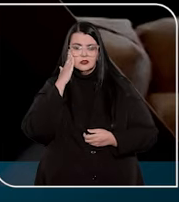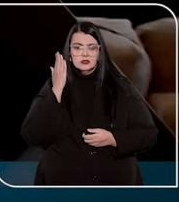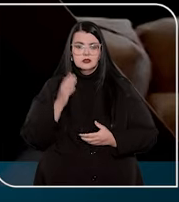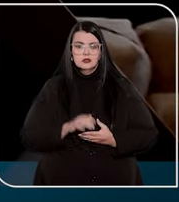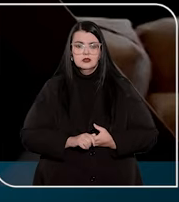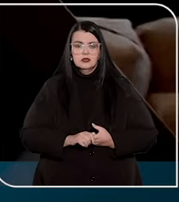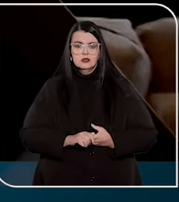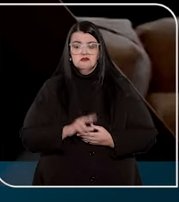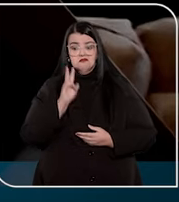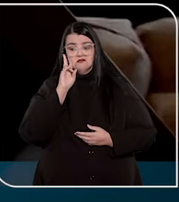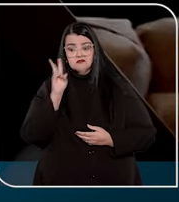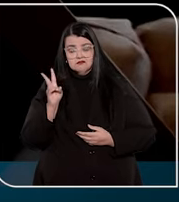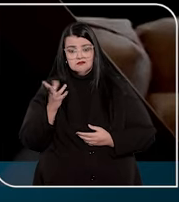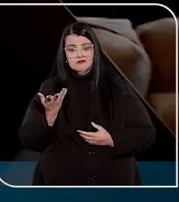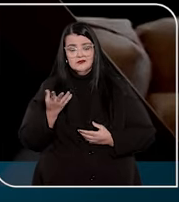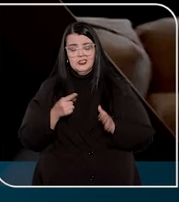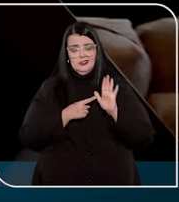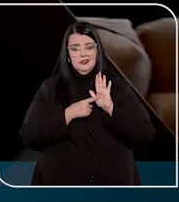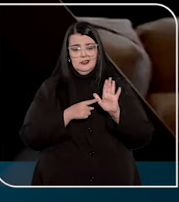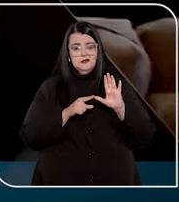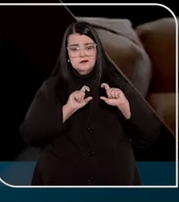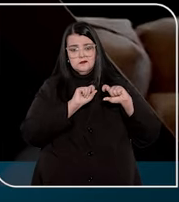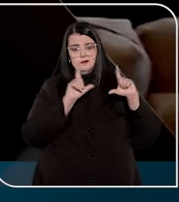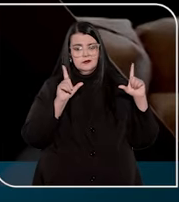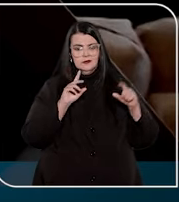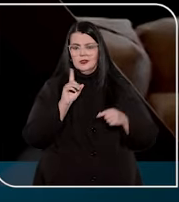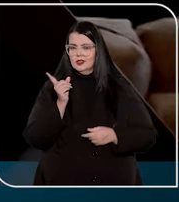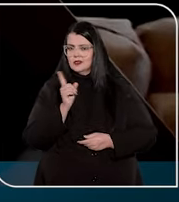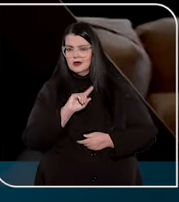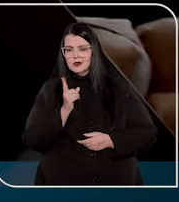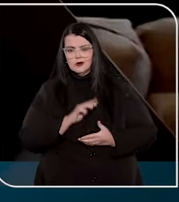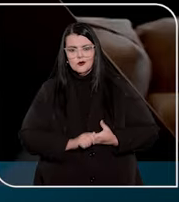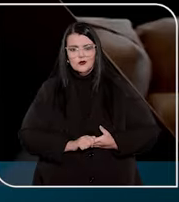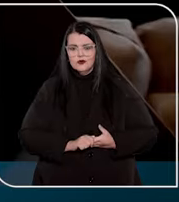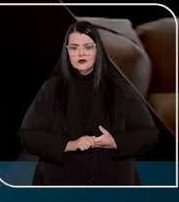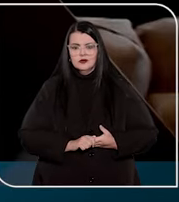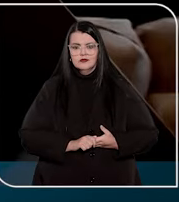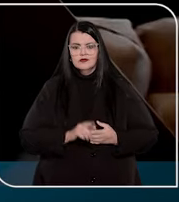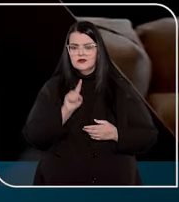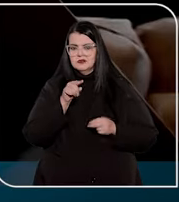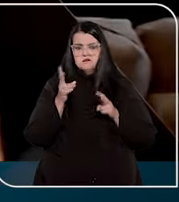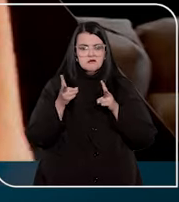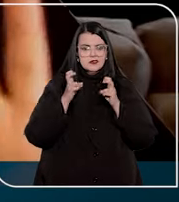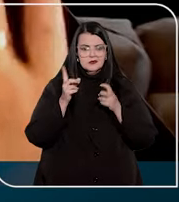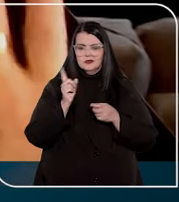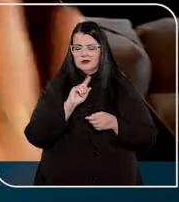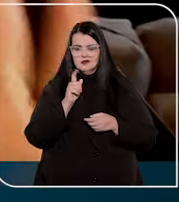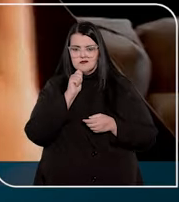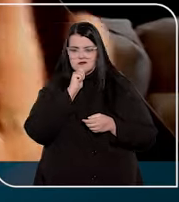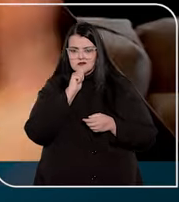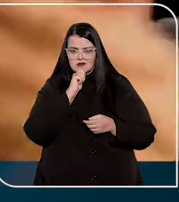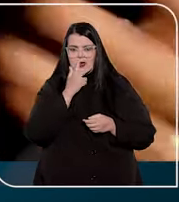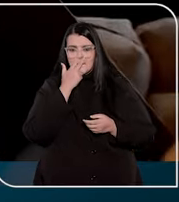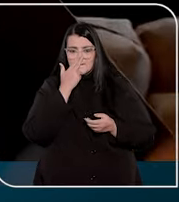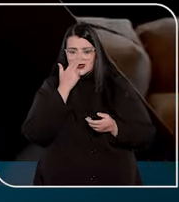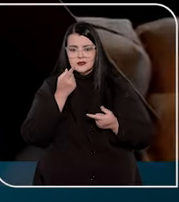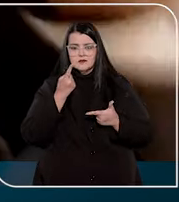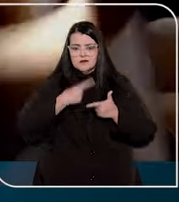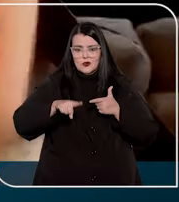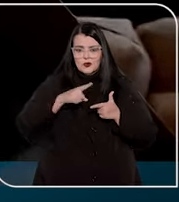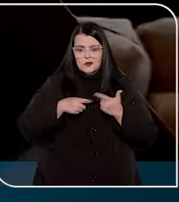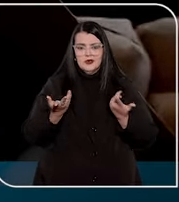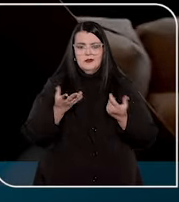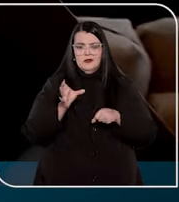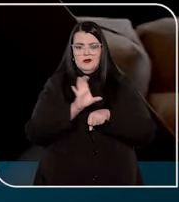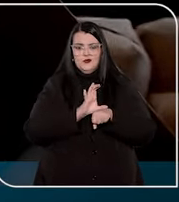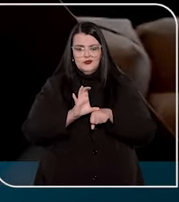está assistindo o programa nesse momento, está falando assim: não, você não viu o que fizeram na minha causa, rasgaram a Constituição. Não duvido, acontece, nós erramos, é